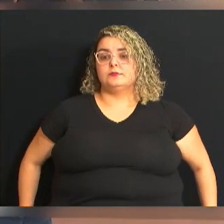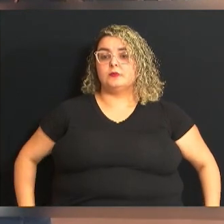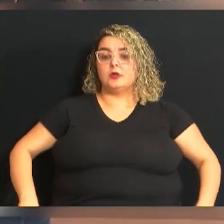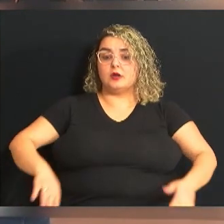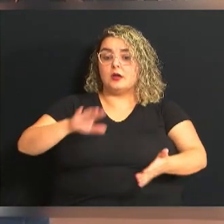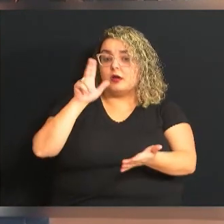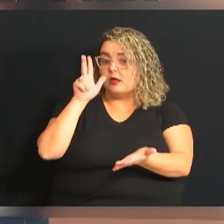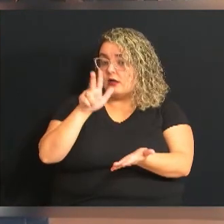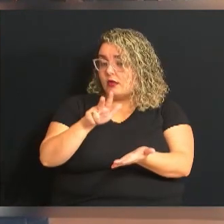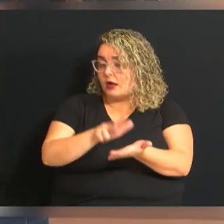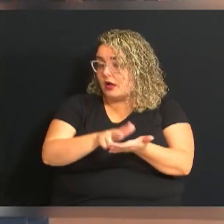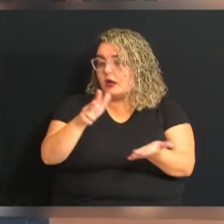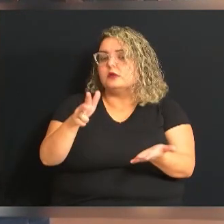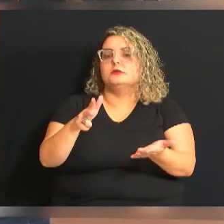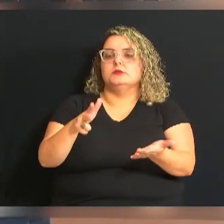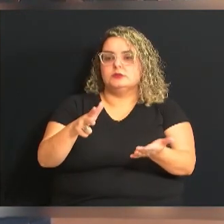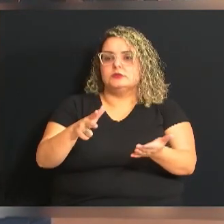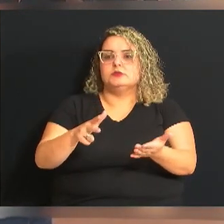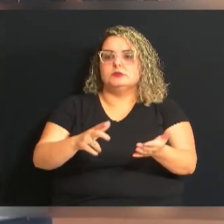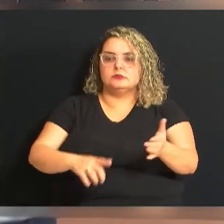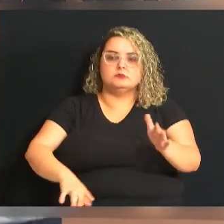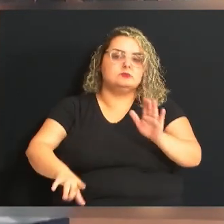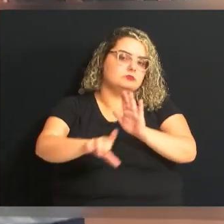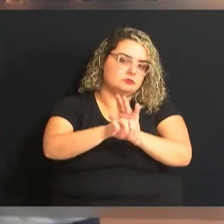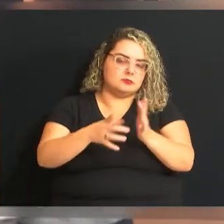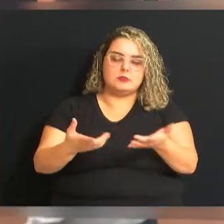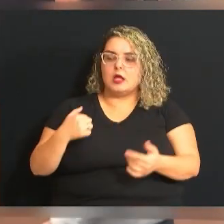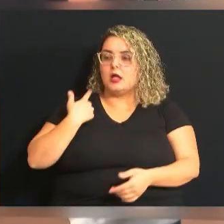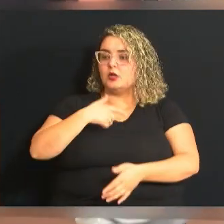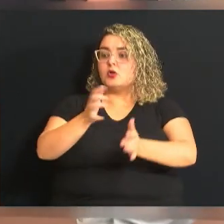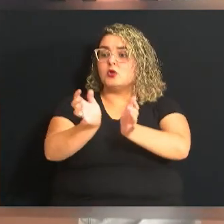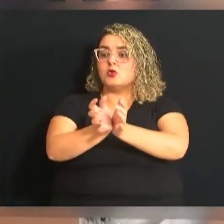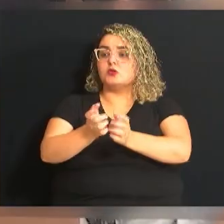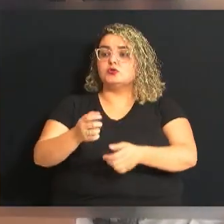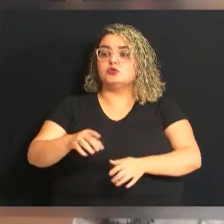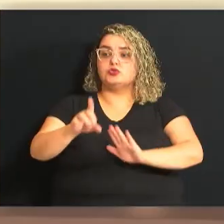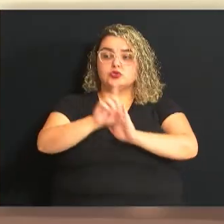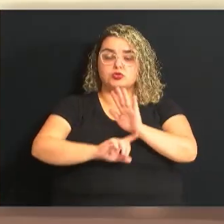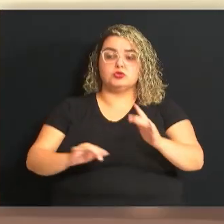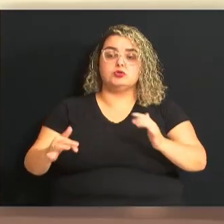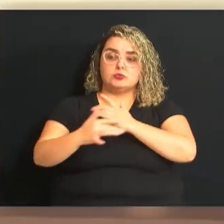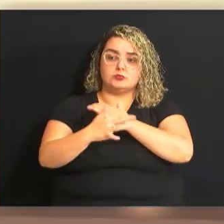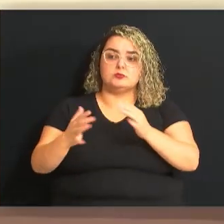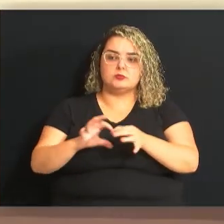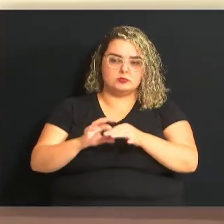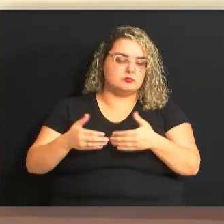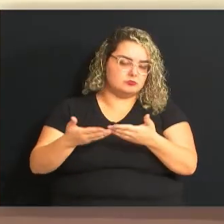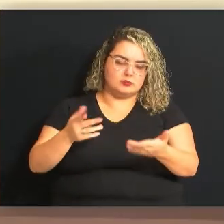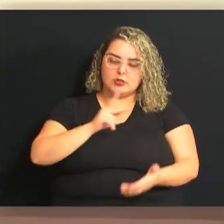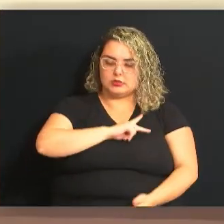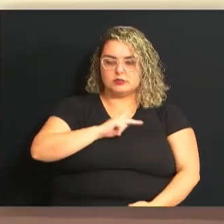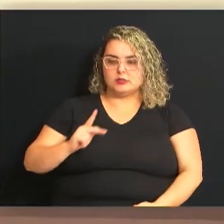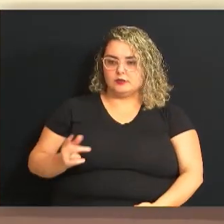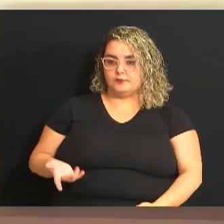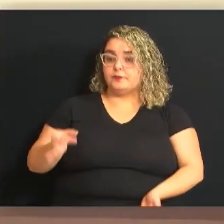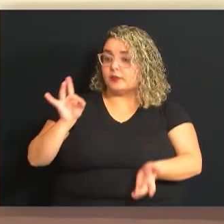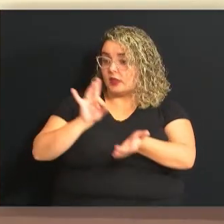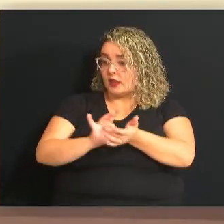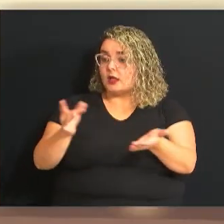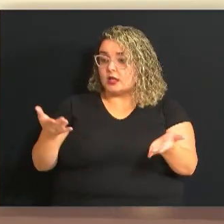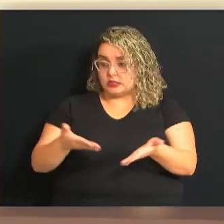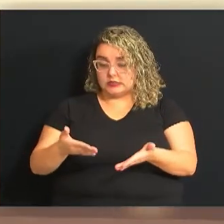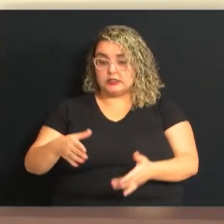o que, se pudermos discorrer sobre o tema, não é, né, porque associação juridicamente, o doutor Cury sabe que tem o